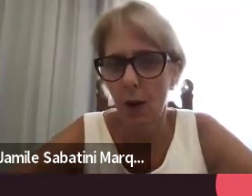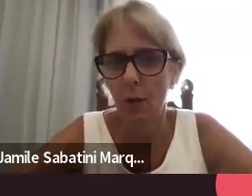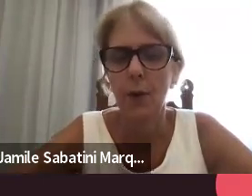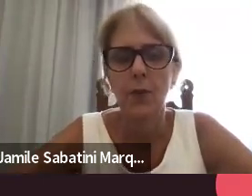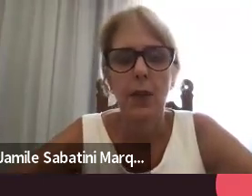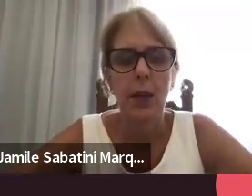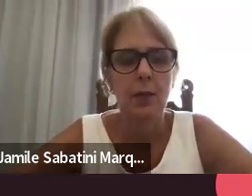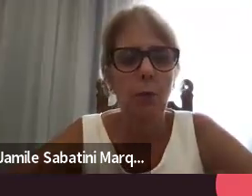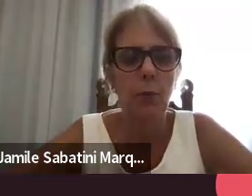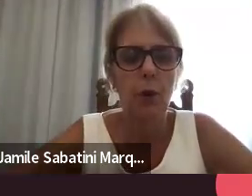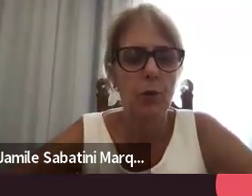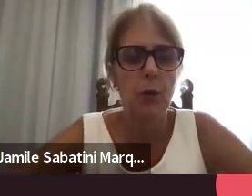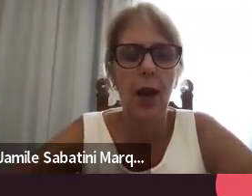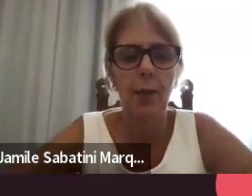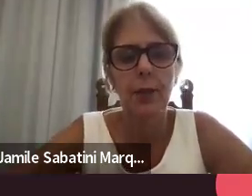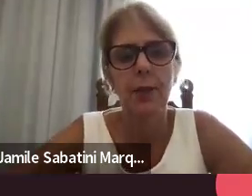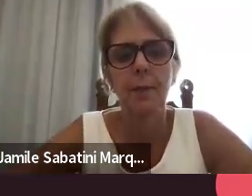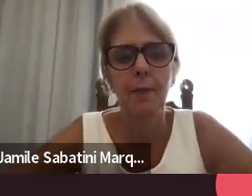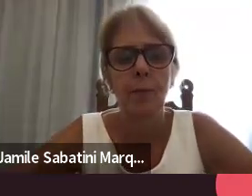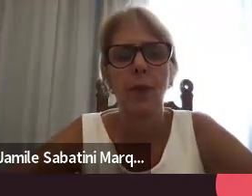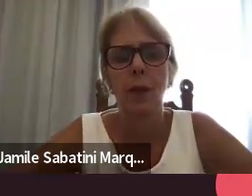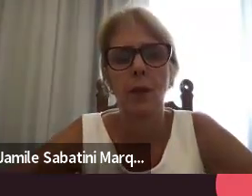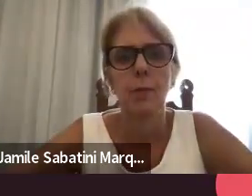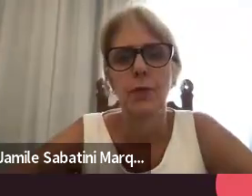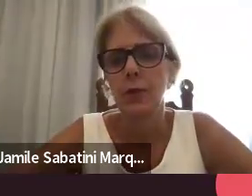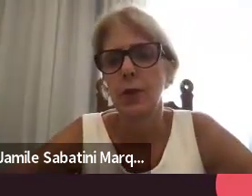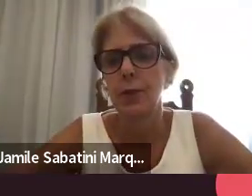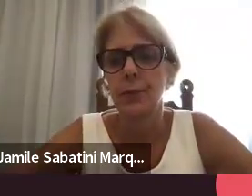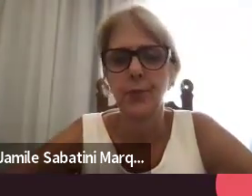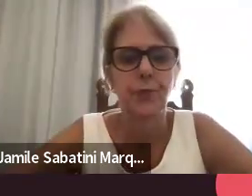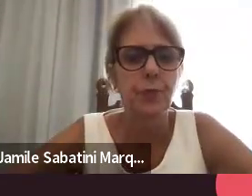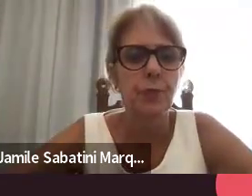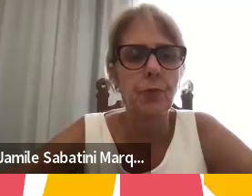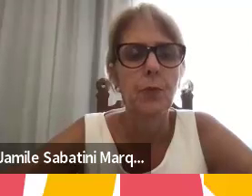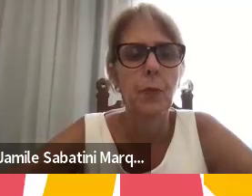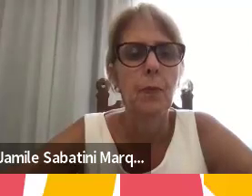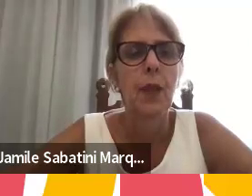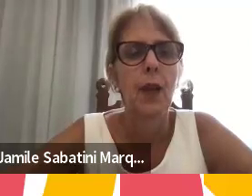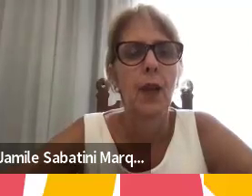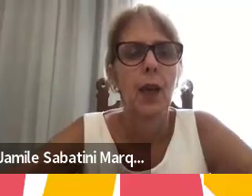menos desigual, que esse é o propósito da APES. Por favor.